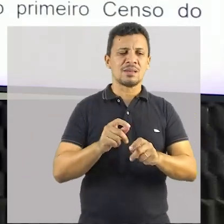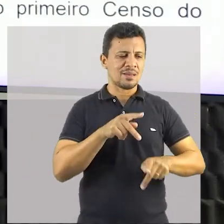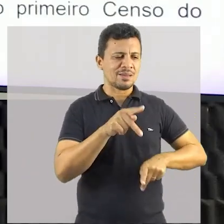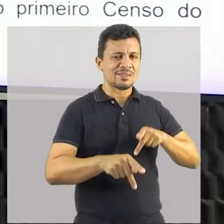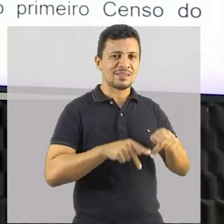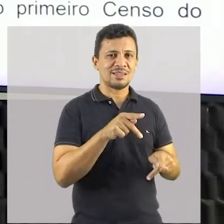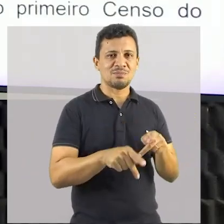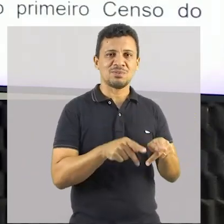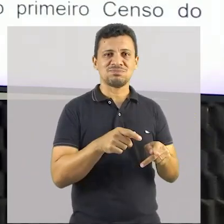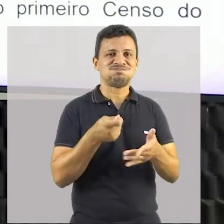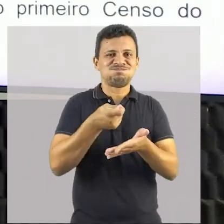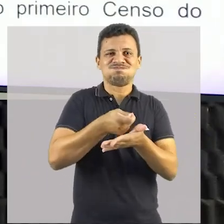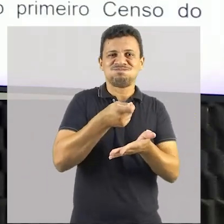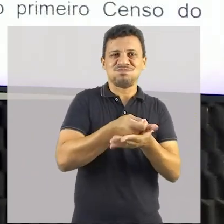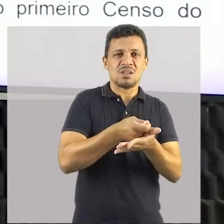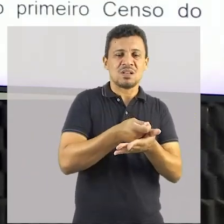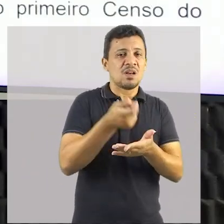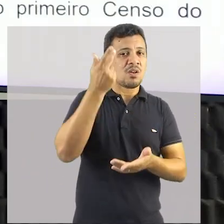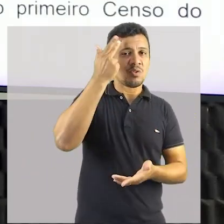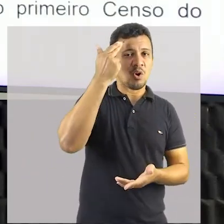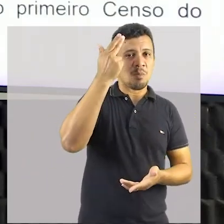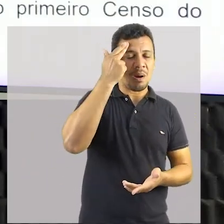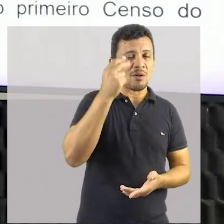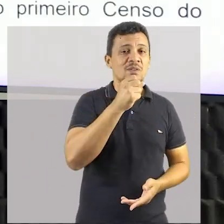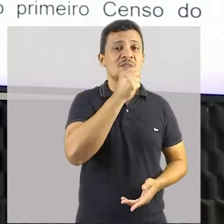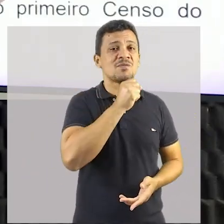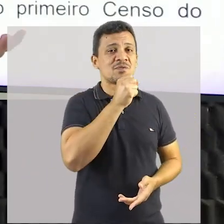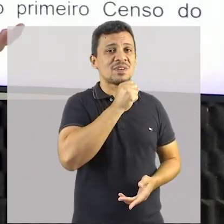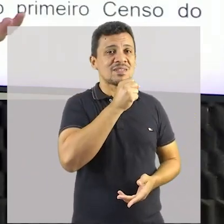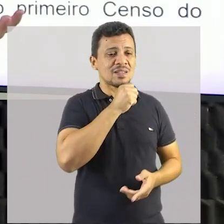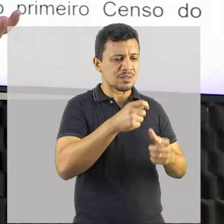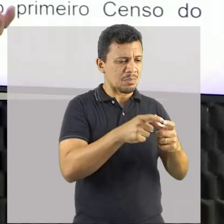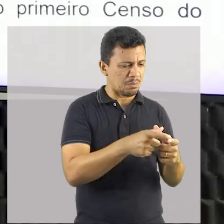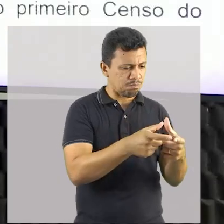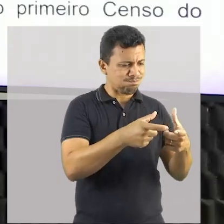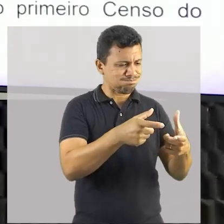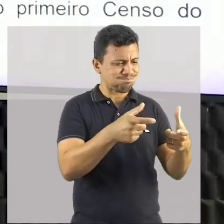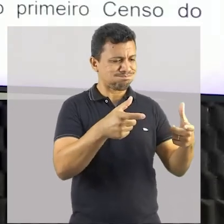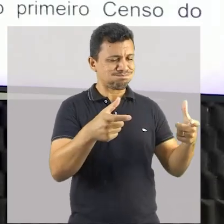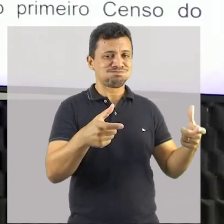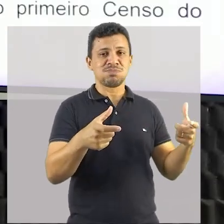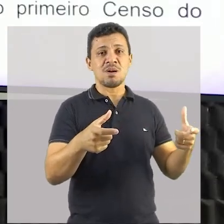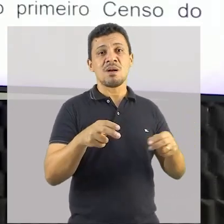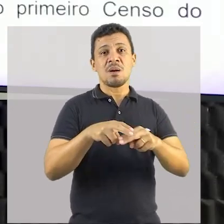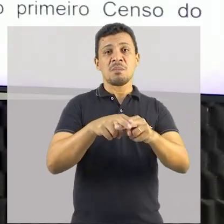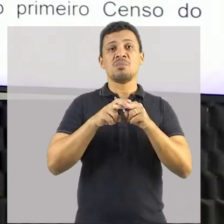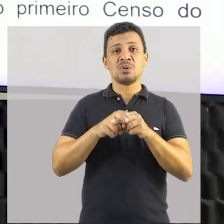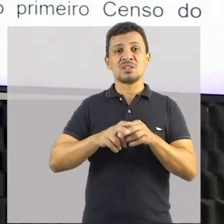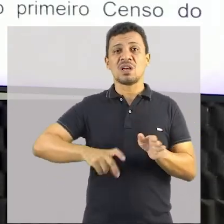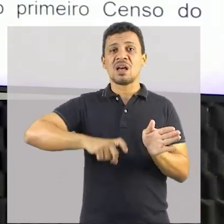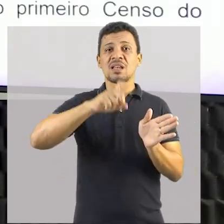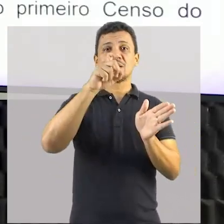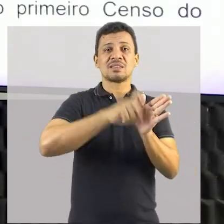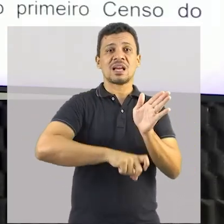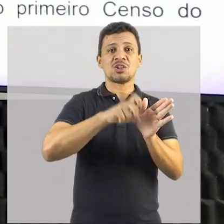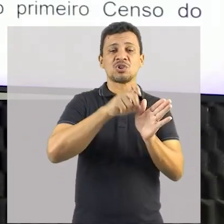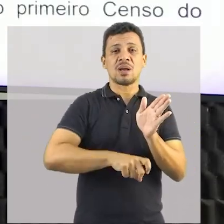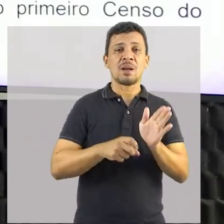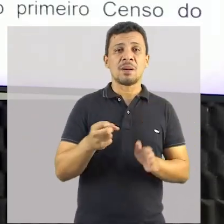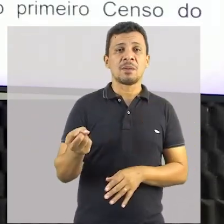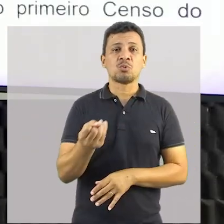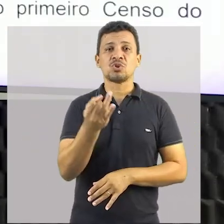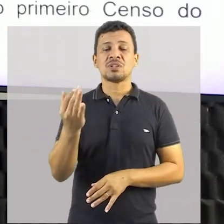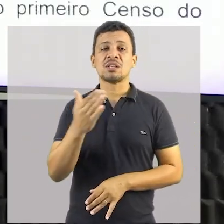seja, normalmente há um envelhecimento, esse envelhecimento concentra a população e vai levar, portanto, a uma taxa de